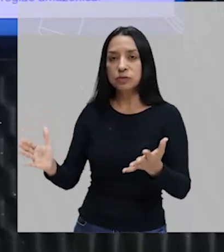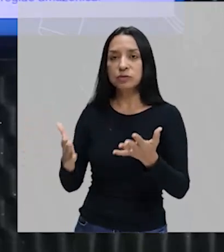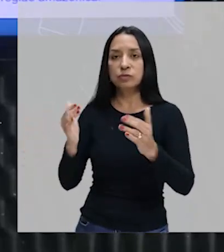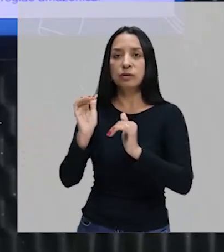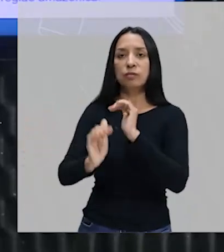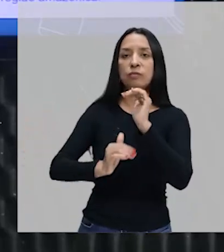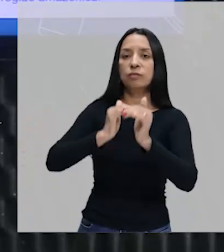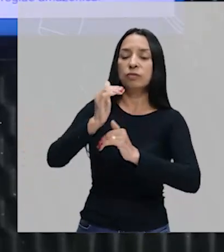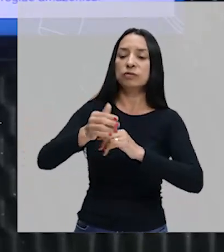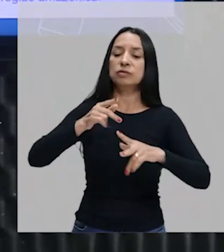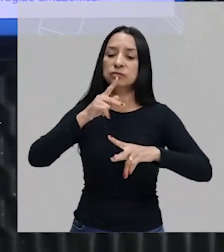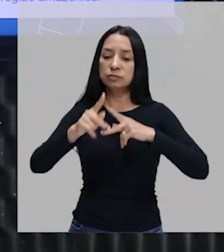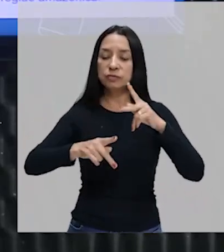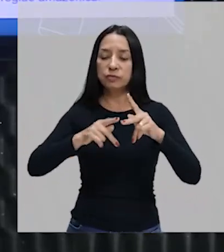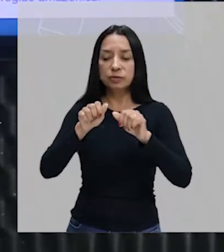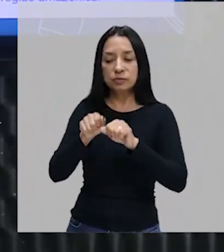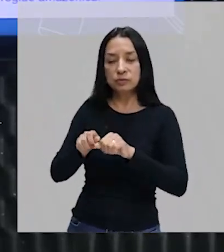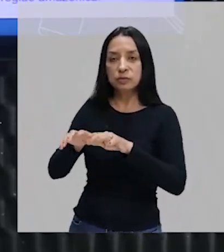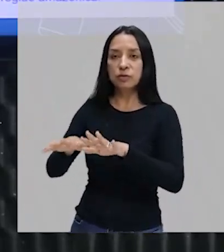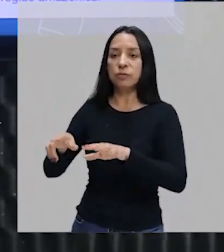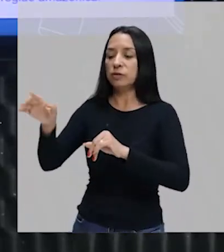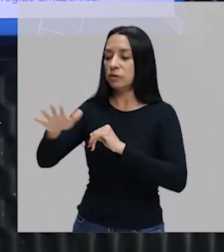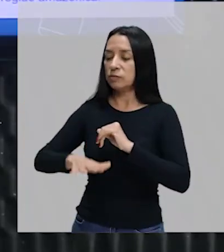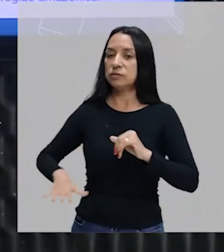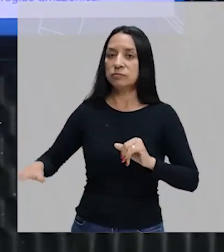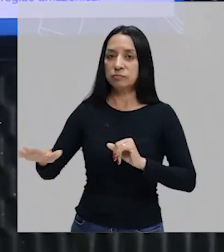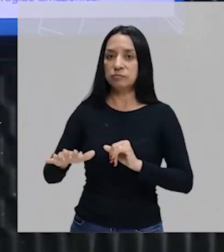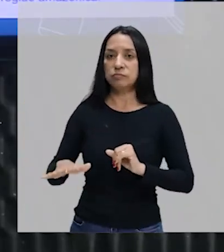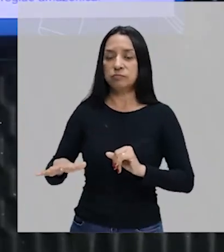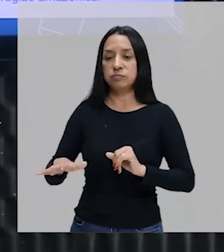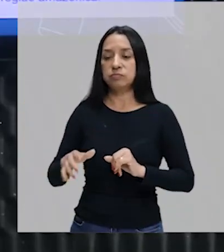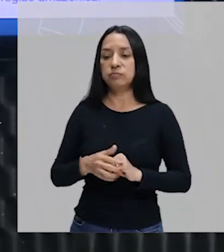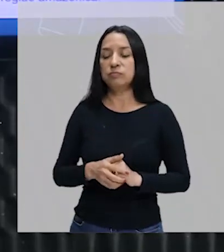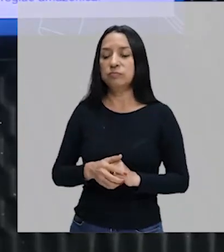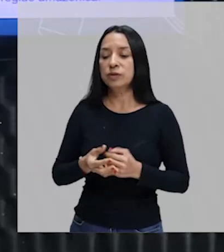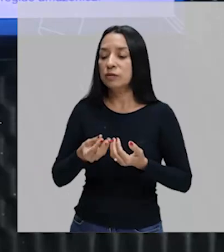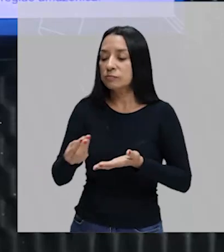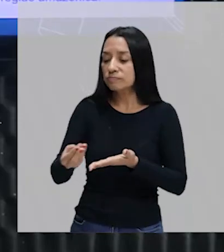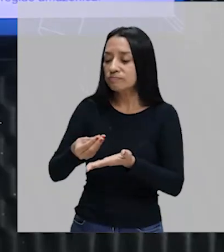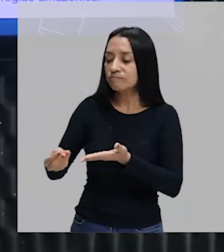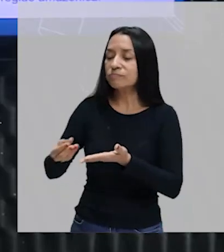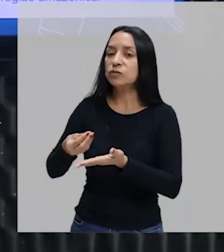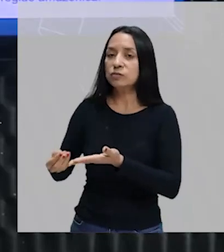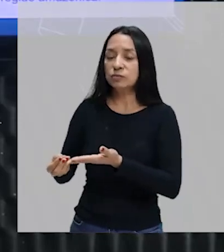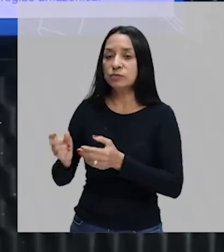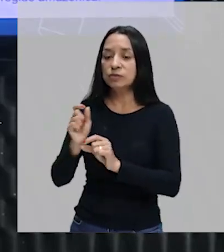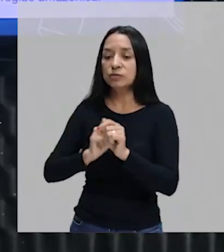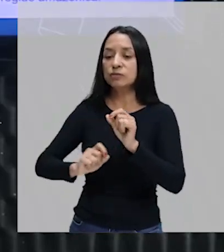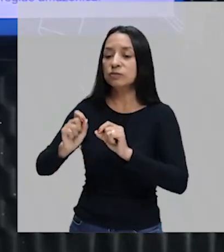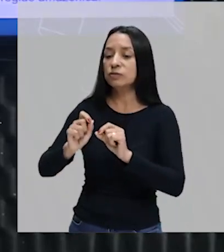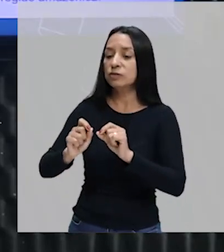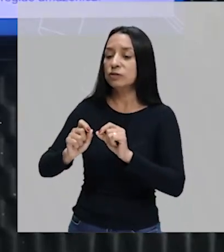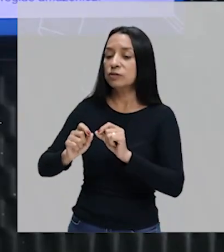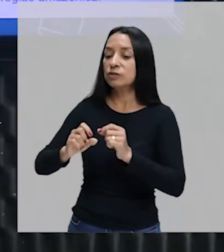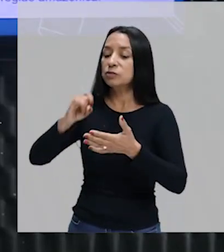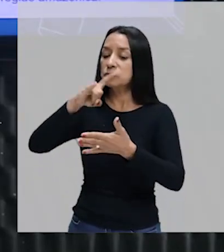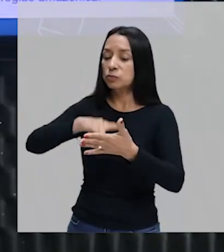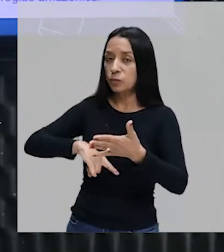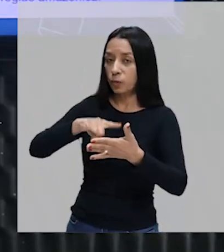de povoamento, de ocupação do território maranhense. A distribuição de terras e títulos